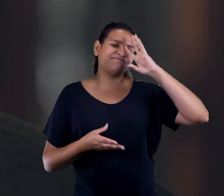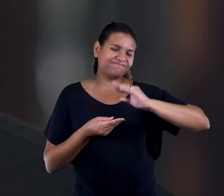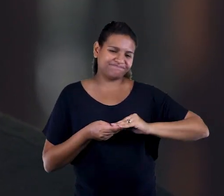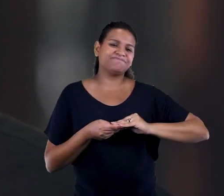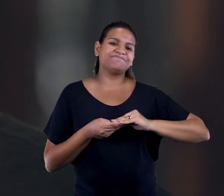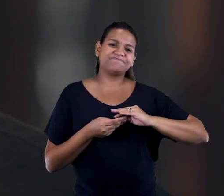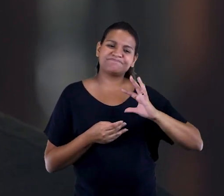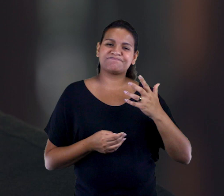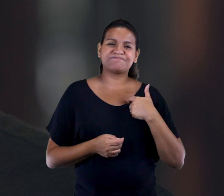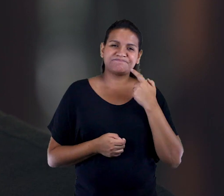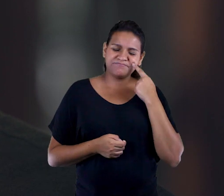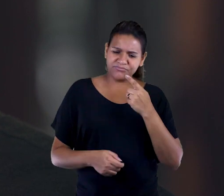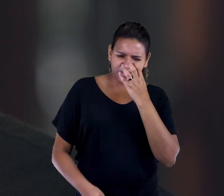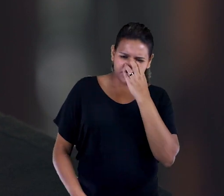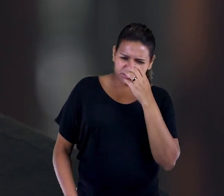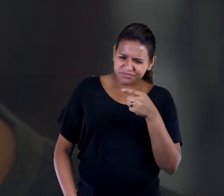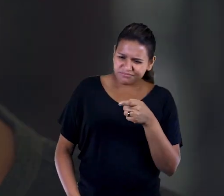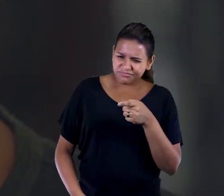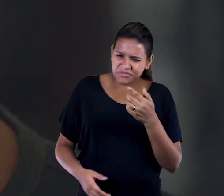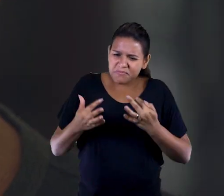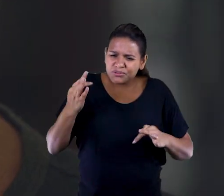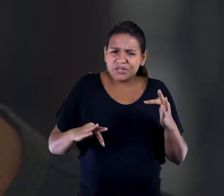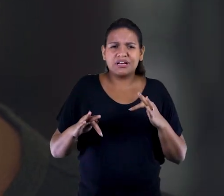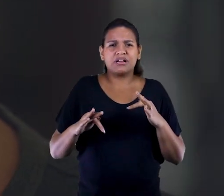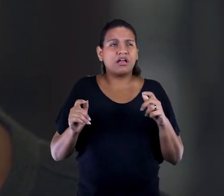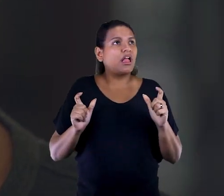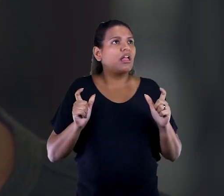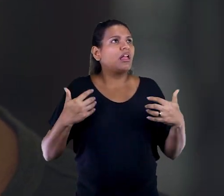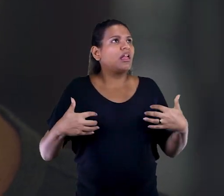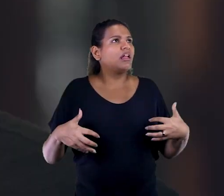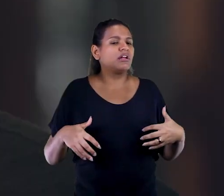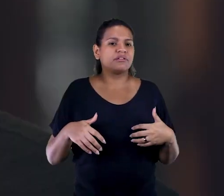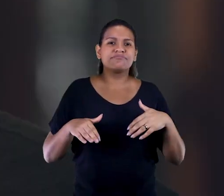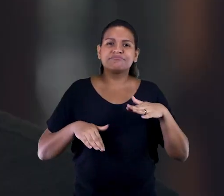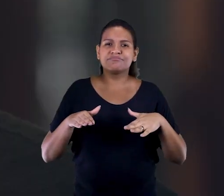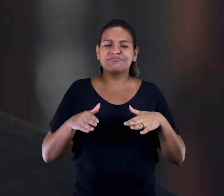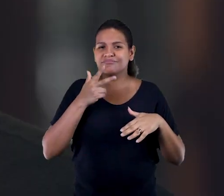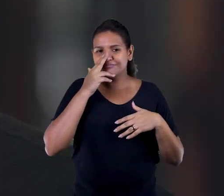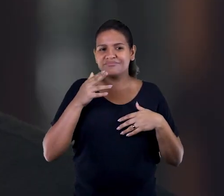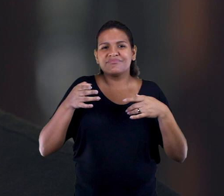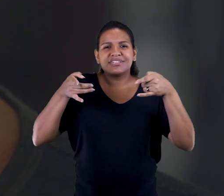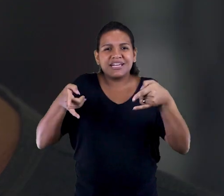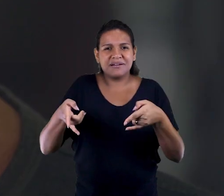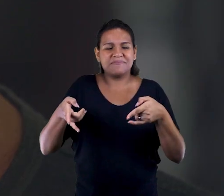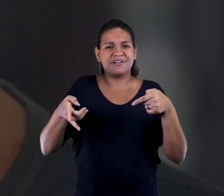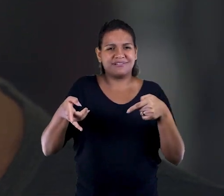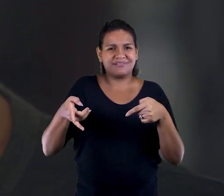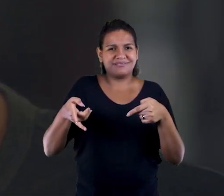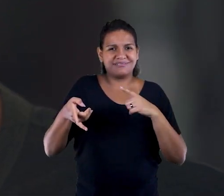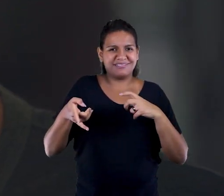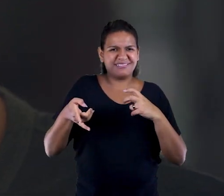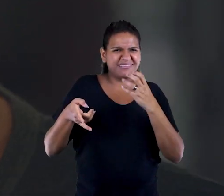que estava acontecendo, olhar aqueles cães machucados, assustados, cão debaixo da cama, um cão